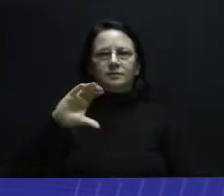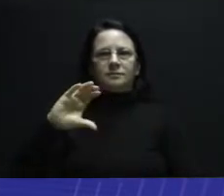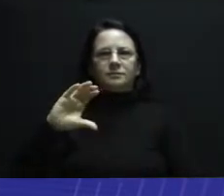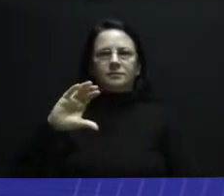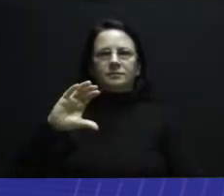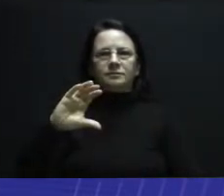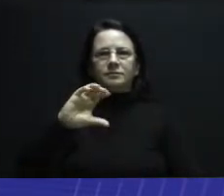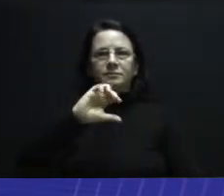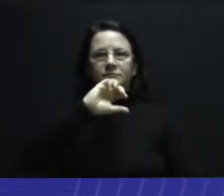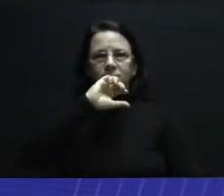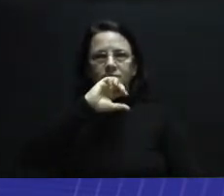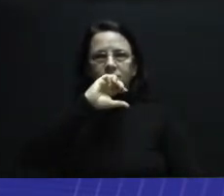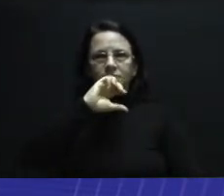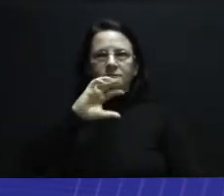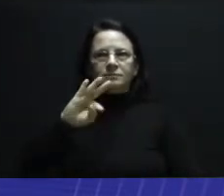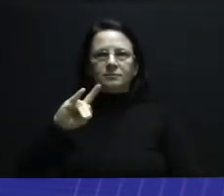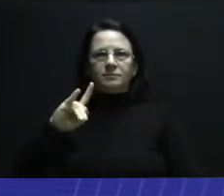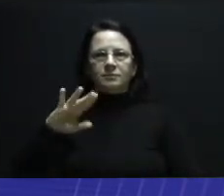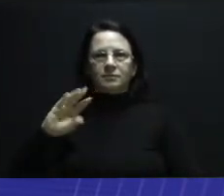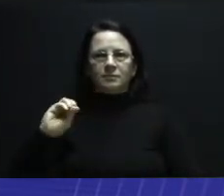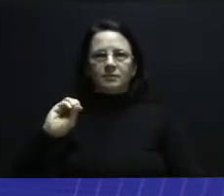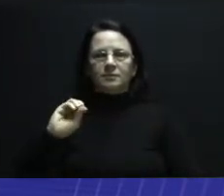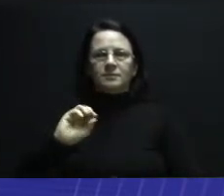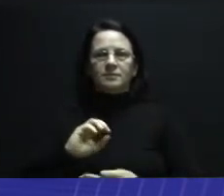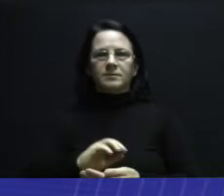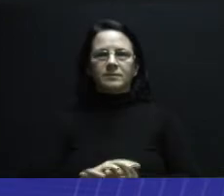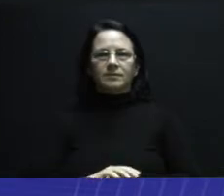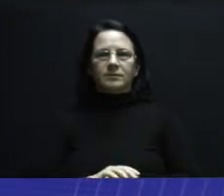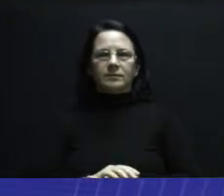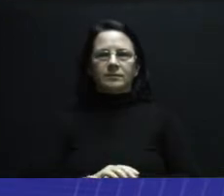Dom Tarcísio Escaramuça.